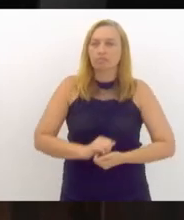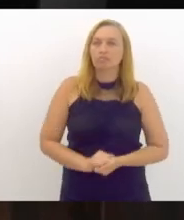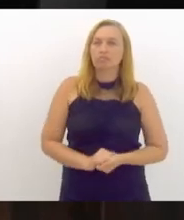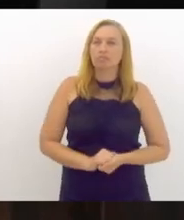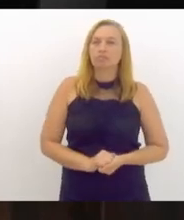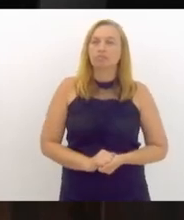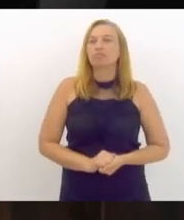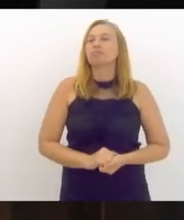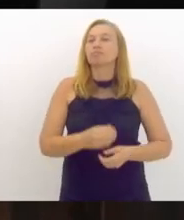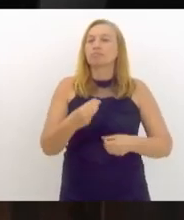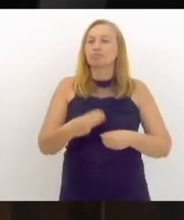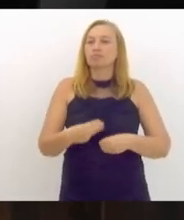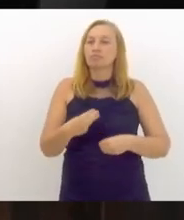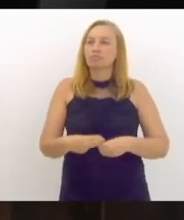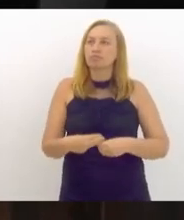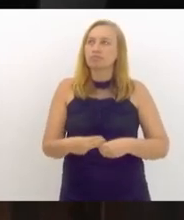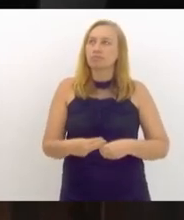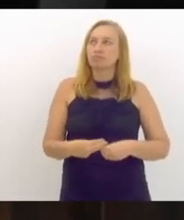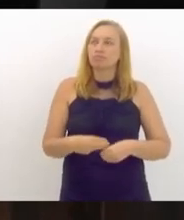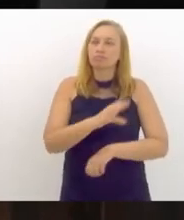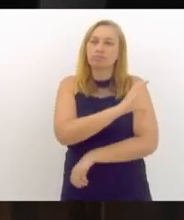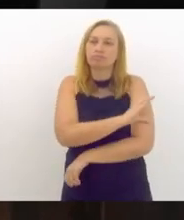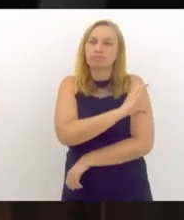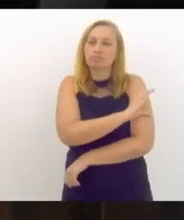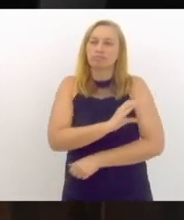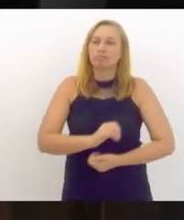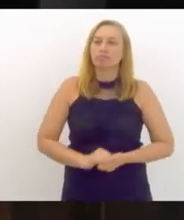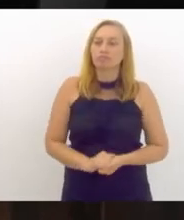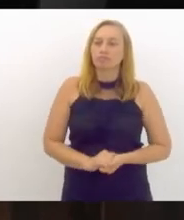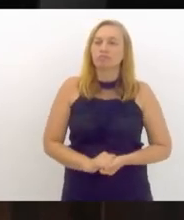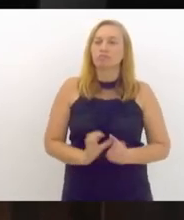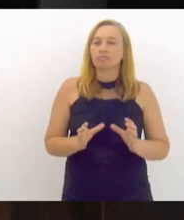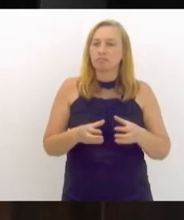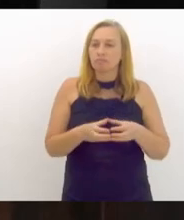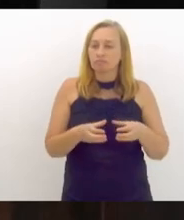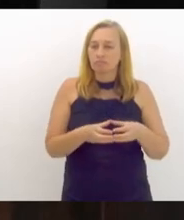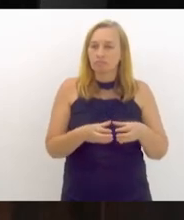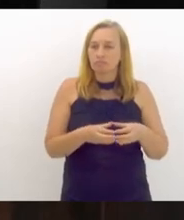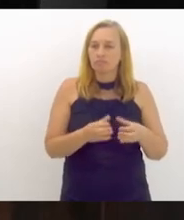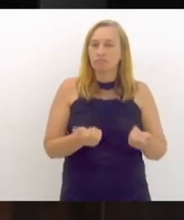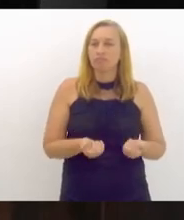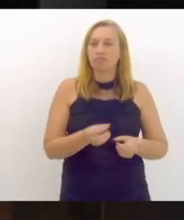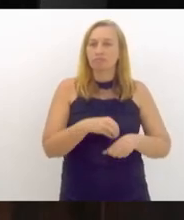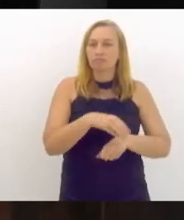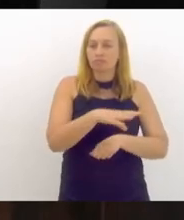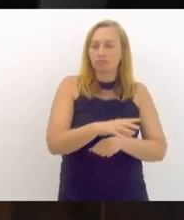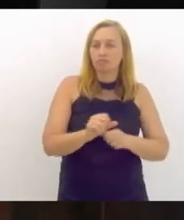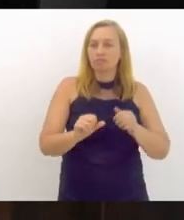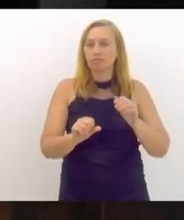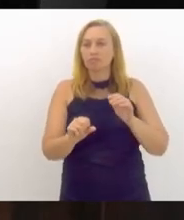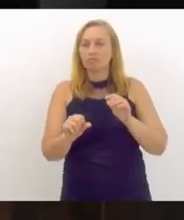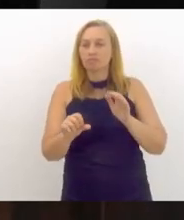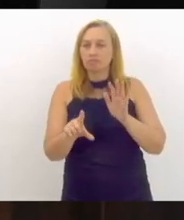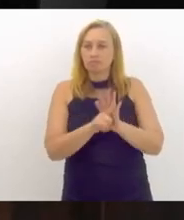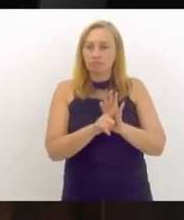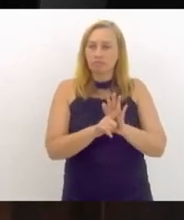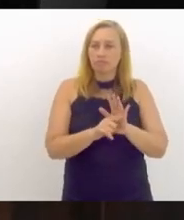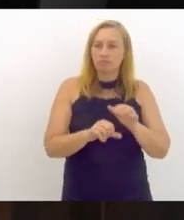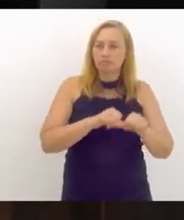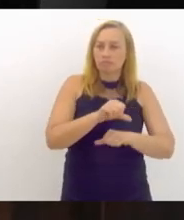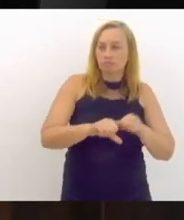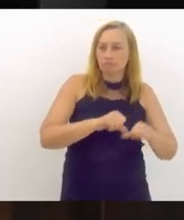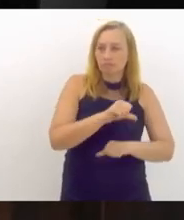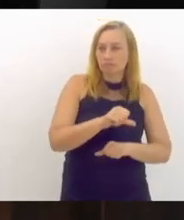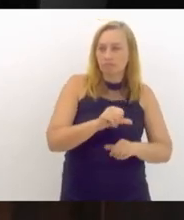que menciona no município de Campos dos Goitacazes, pareceres da comissões. Indicações legislativas pela transformação em